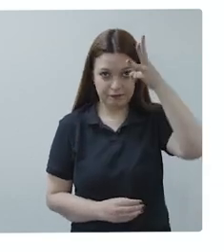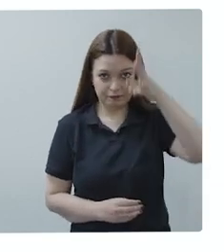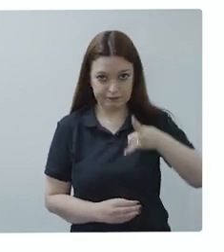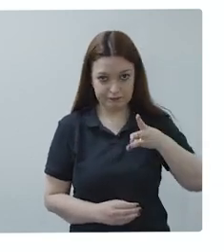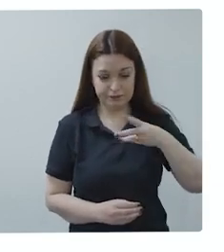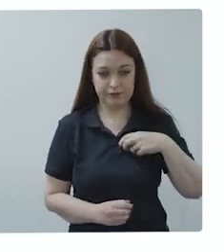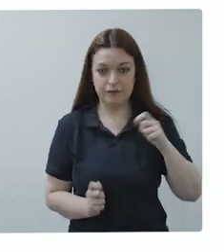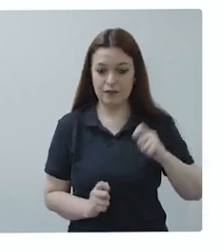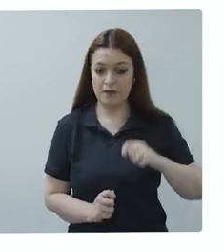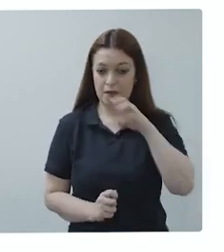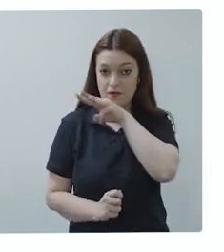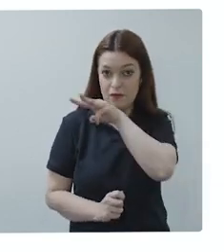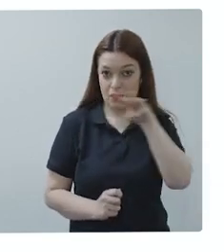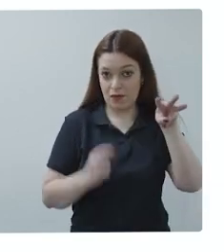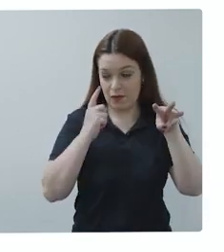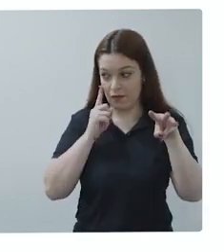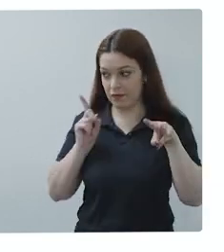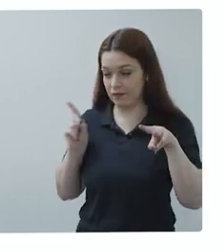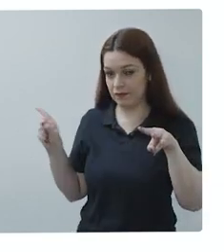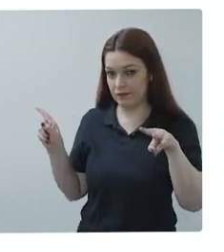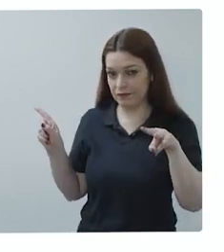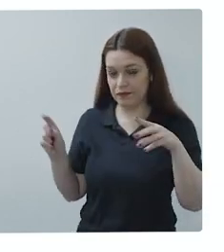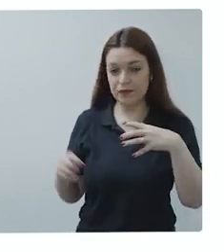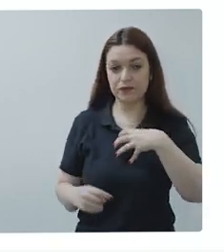horizontal e diagonal.